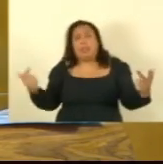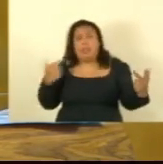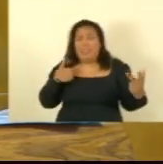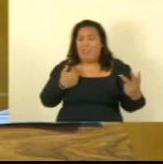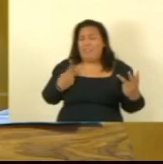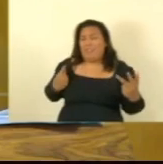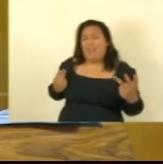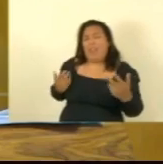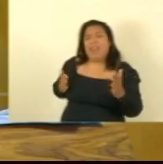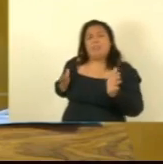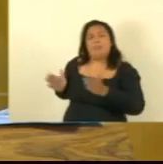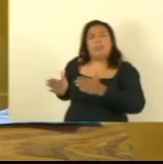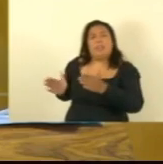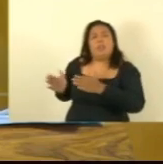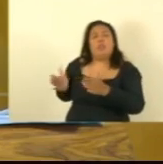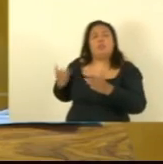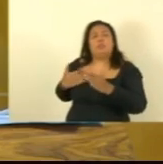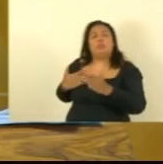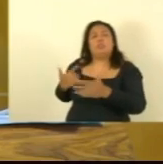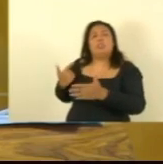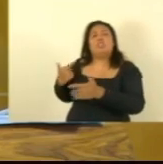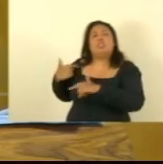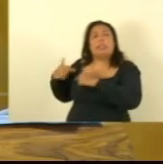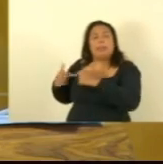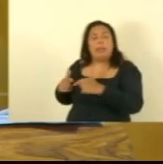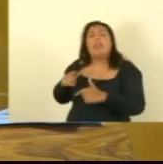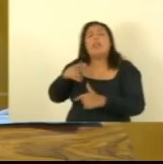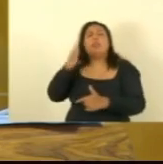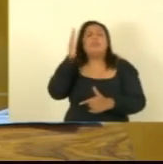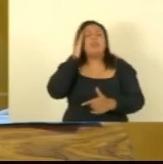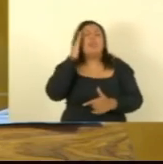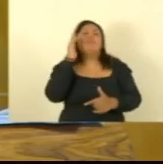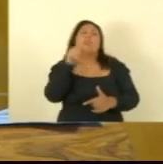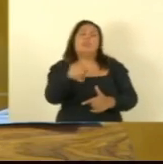mandatos, posso dizer alto e bom som que você foi